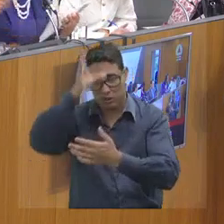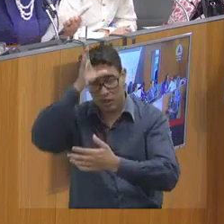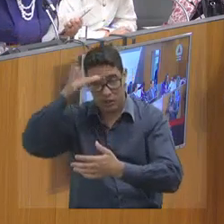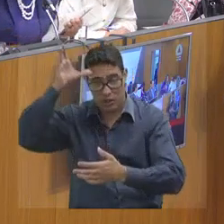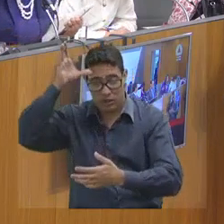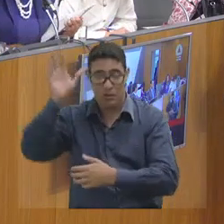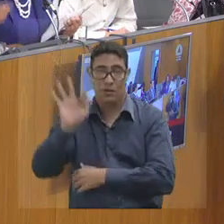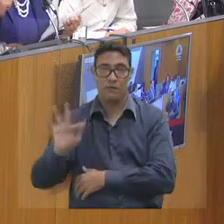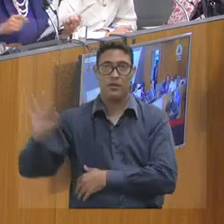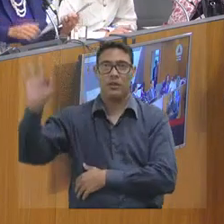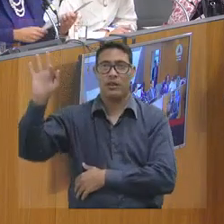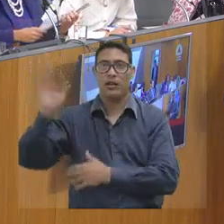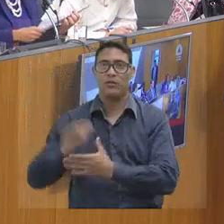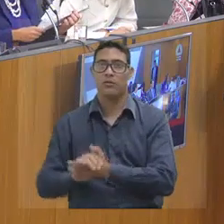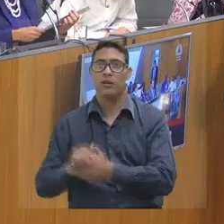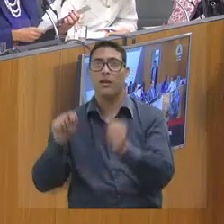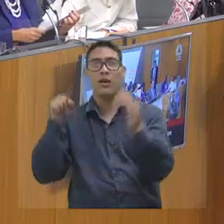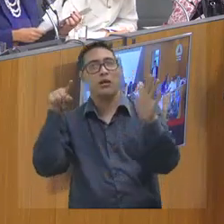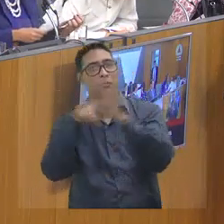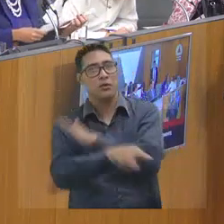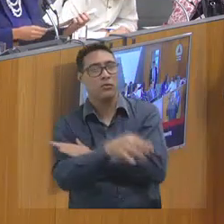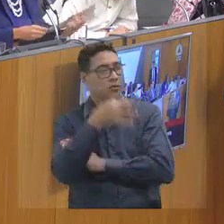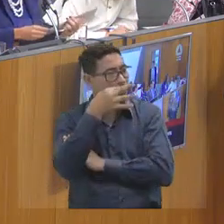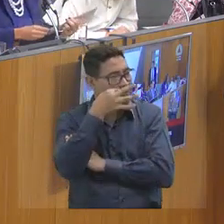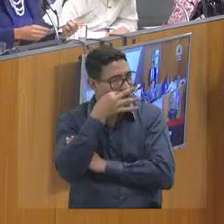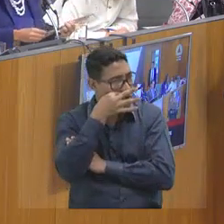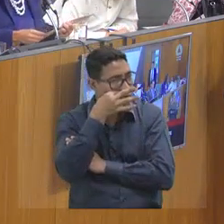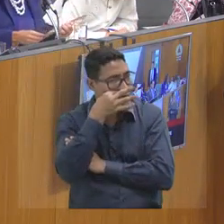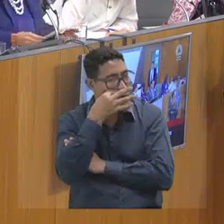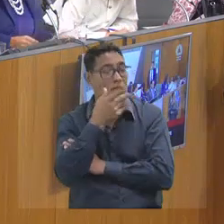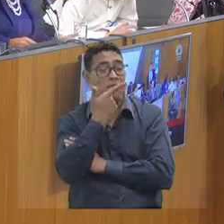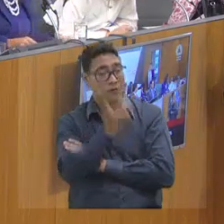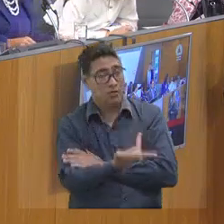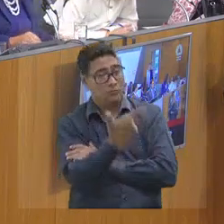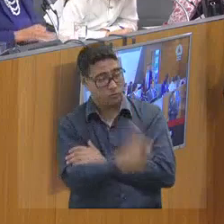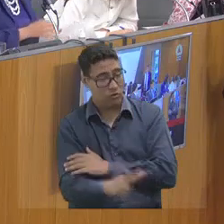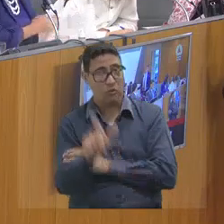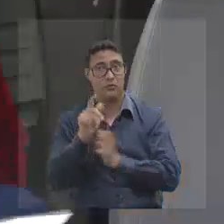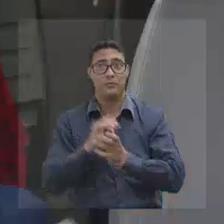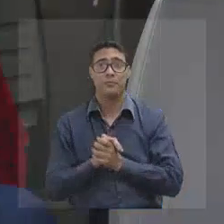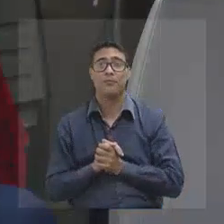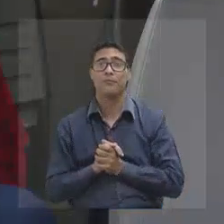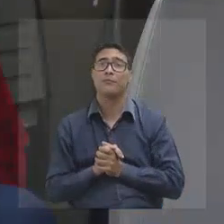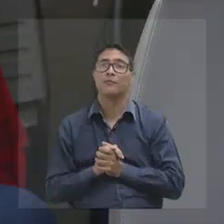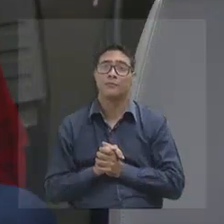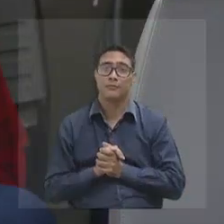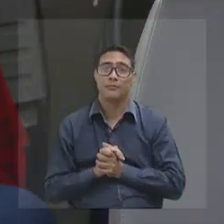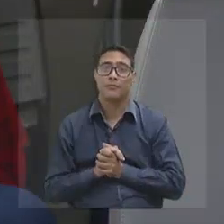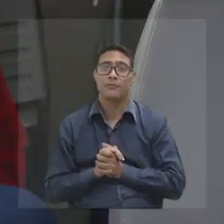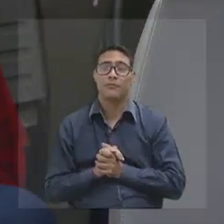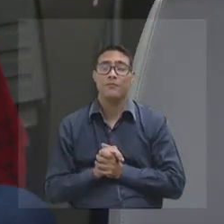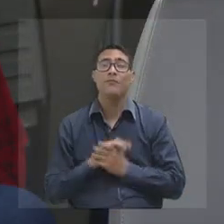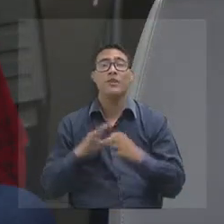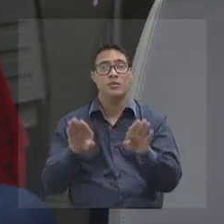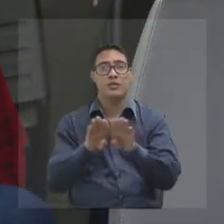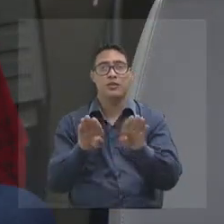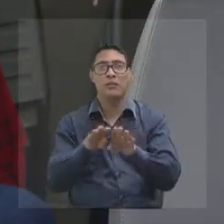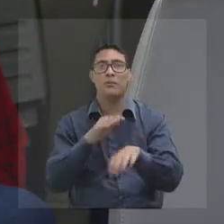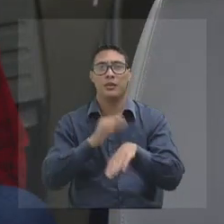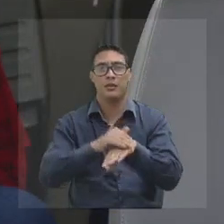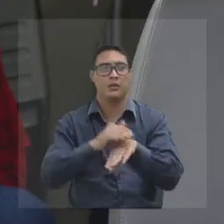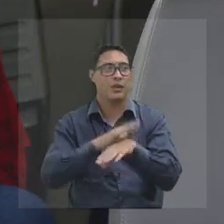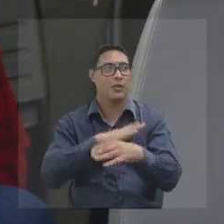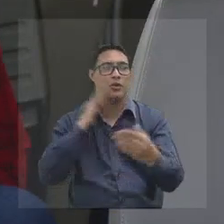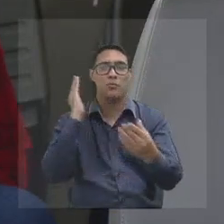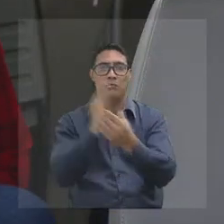fiz essa pergunta pessoalmente repito ela aqui como se não bastasse né Nós temos assim um processo hoje